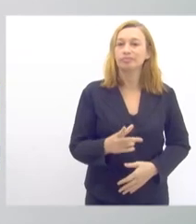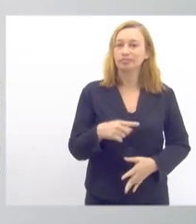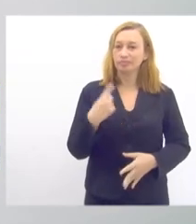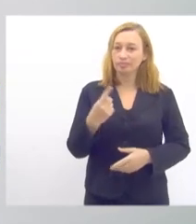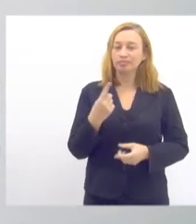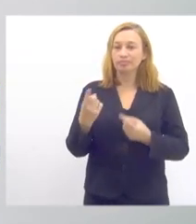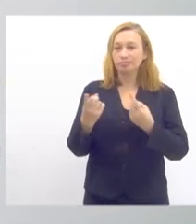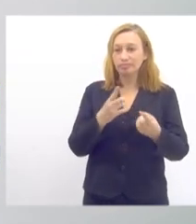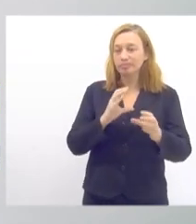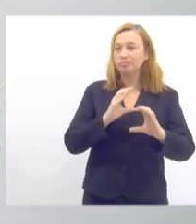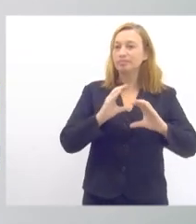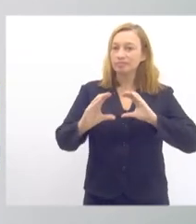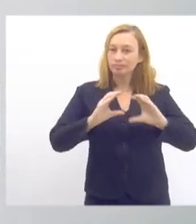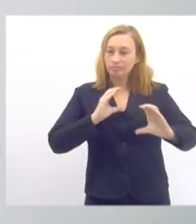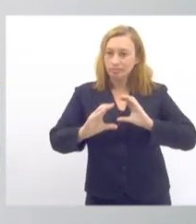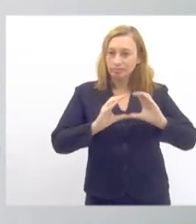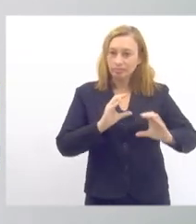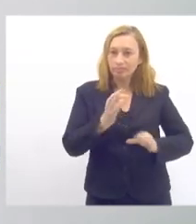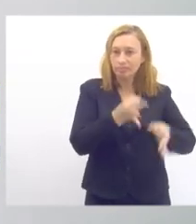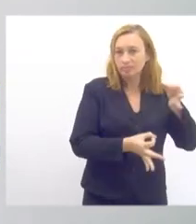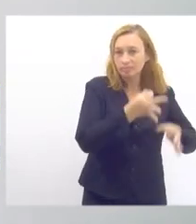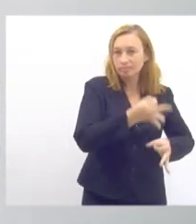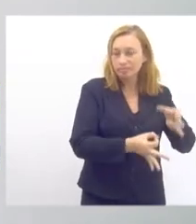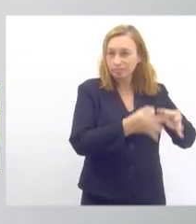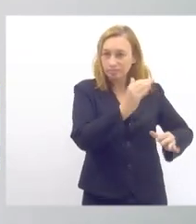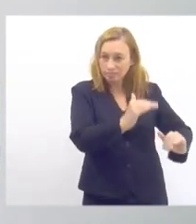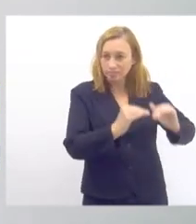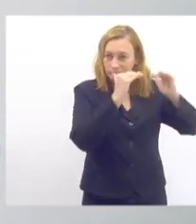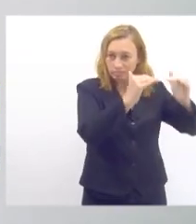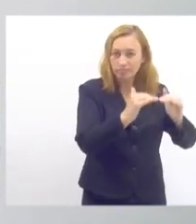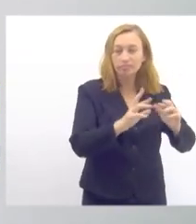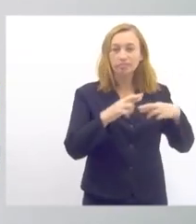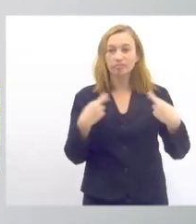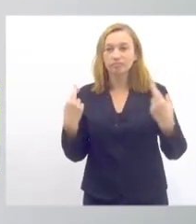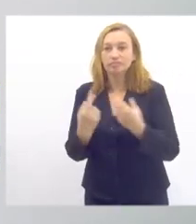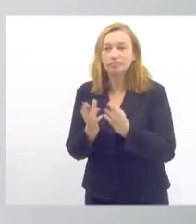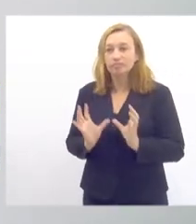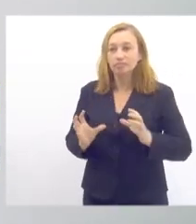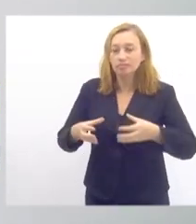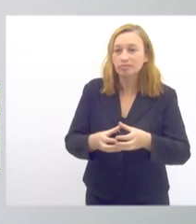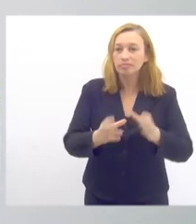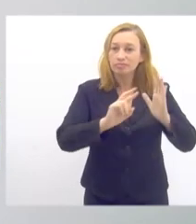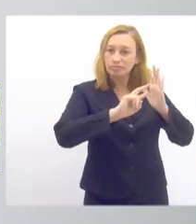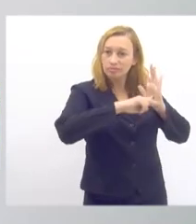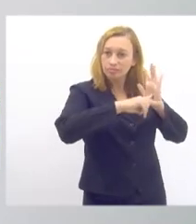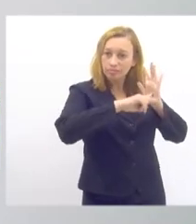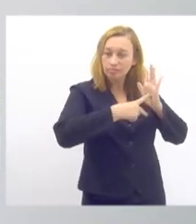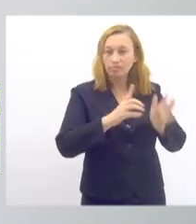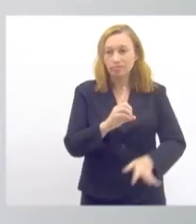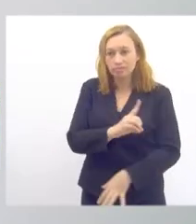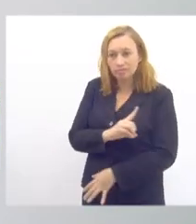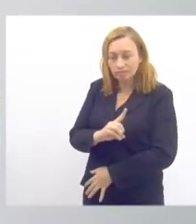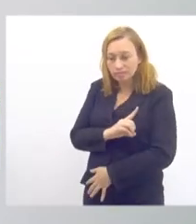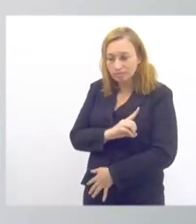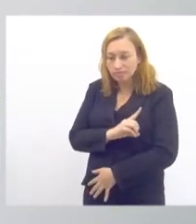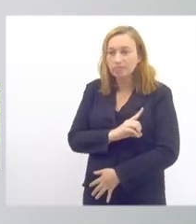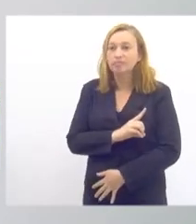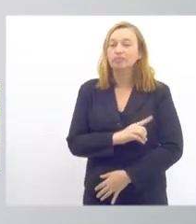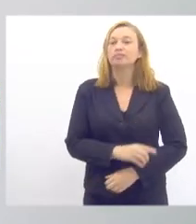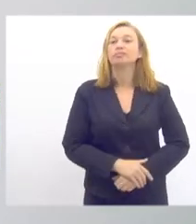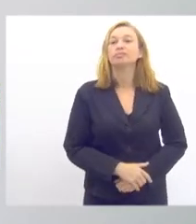essa intermediação com o Tribunal de Justiça, nós estamos propondo uma reunião conjunta, sindicato, direção do